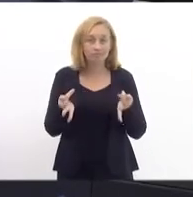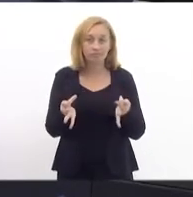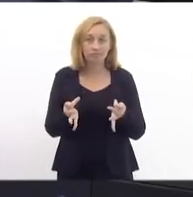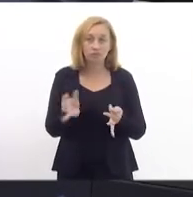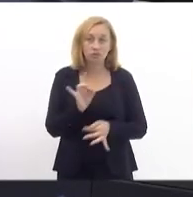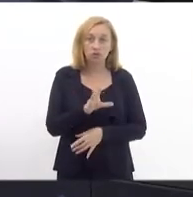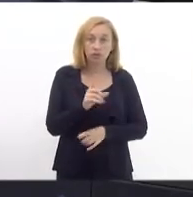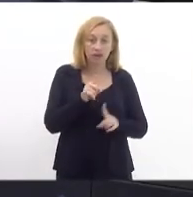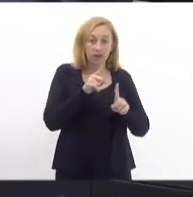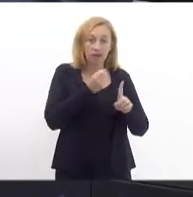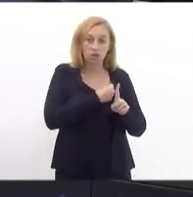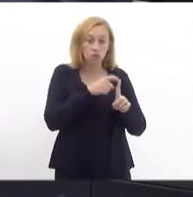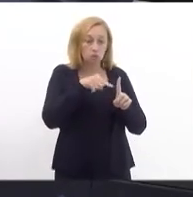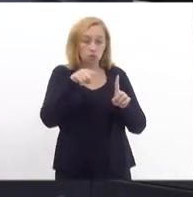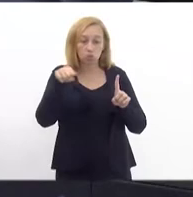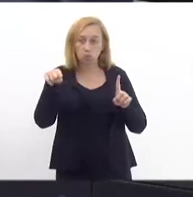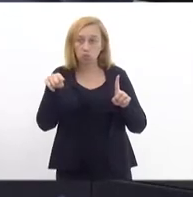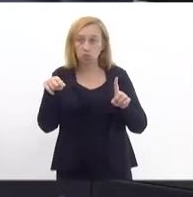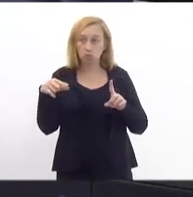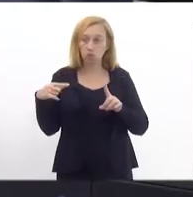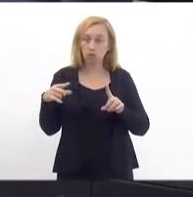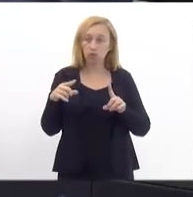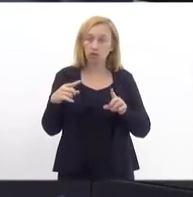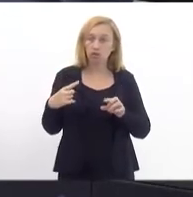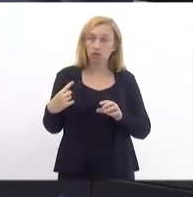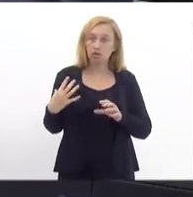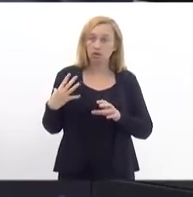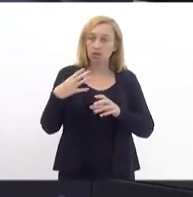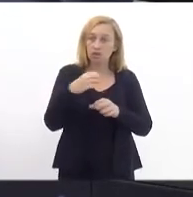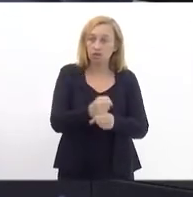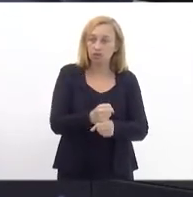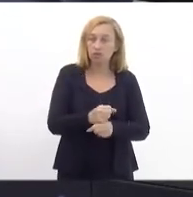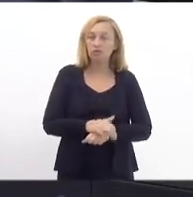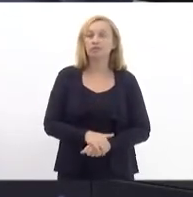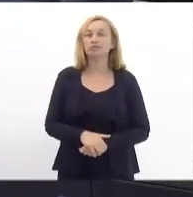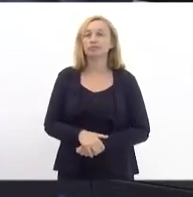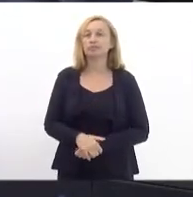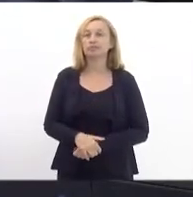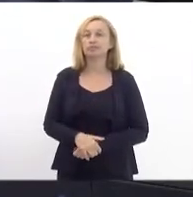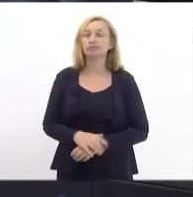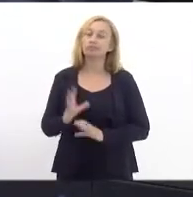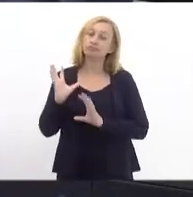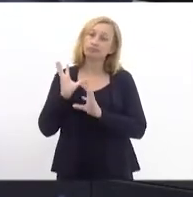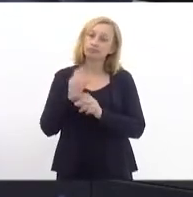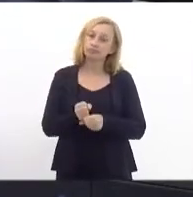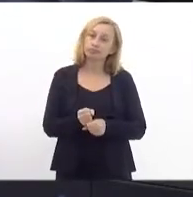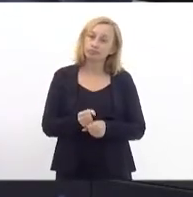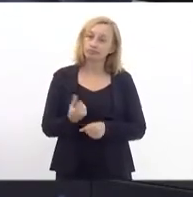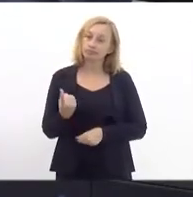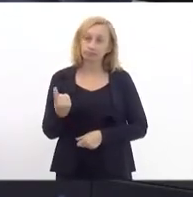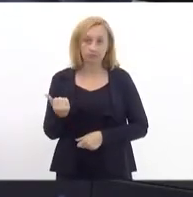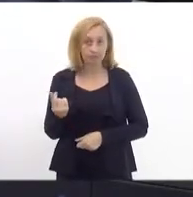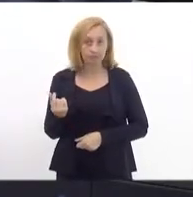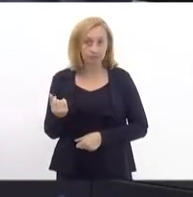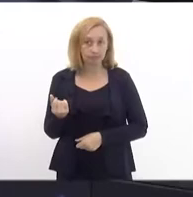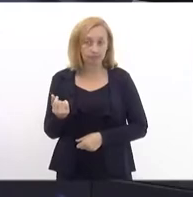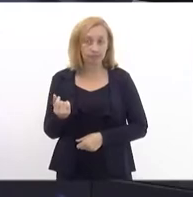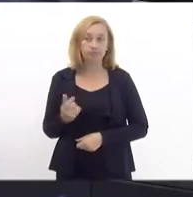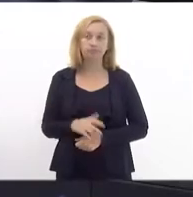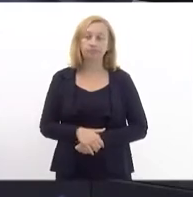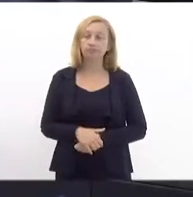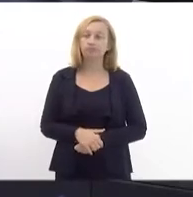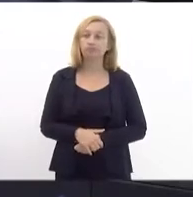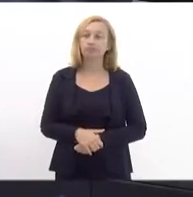índice e aplicar. Só aplicar o índice. Evidentemente, na revisão tarifária, a revisão ordinária,